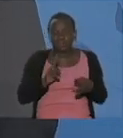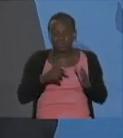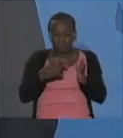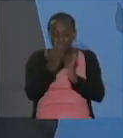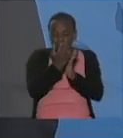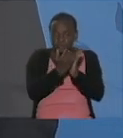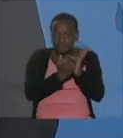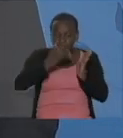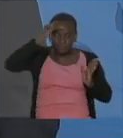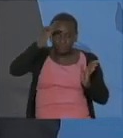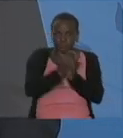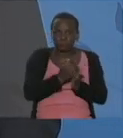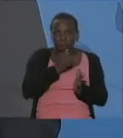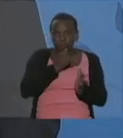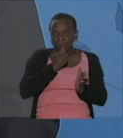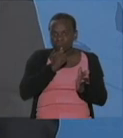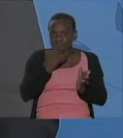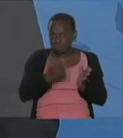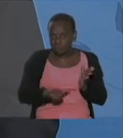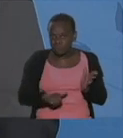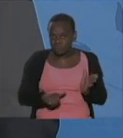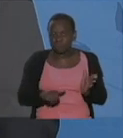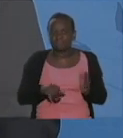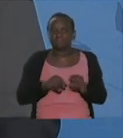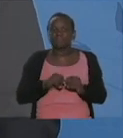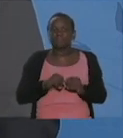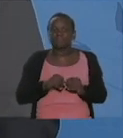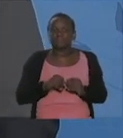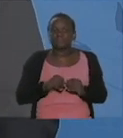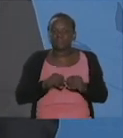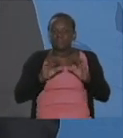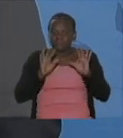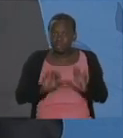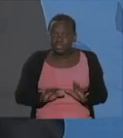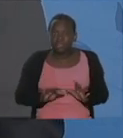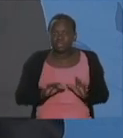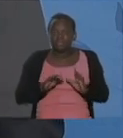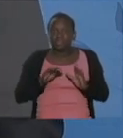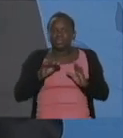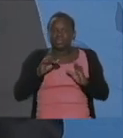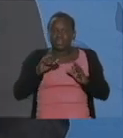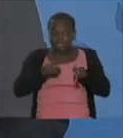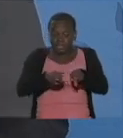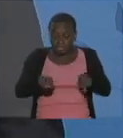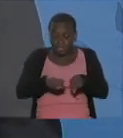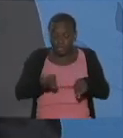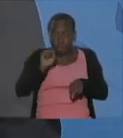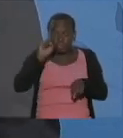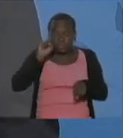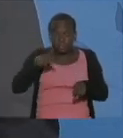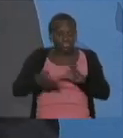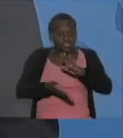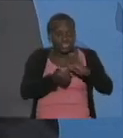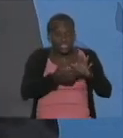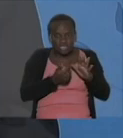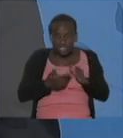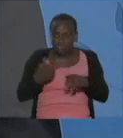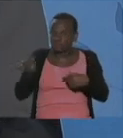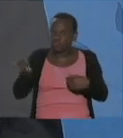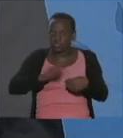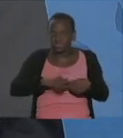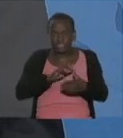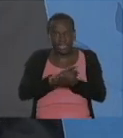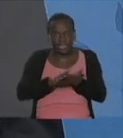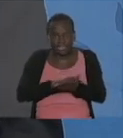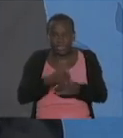e não cumpriu o termo de autorização de uso mais de 8.000 cadeiras foram retiradas e não